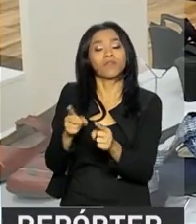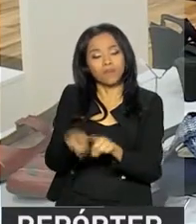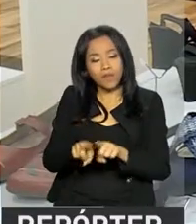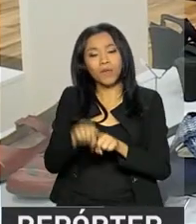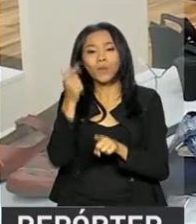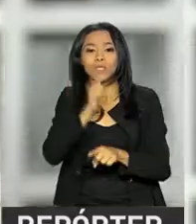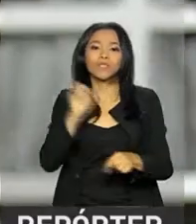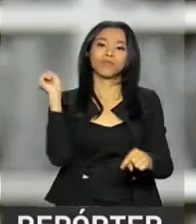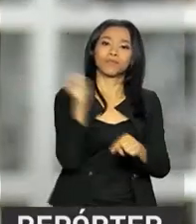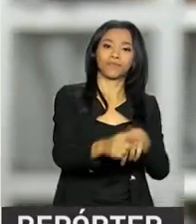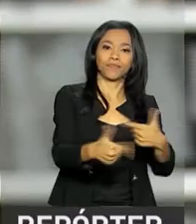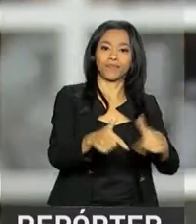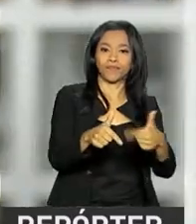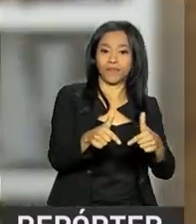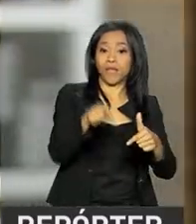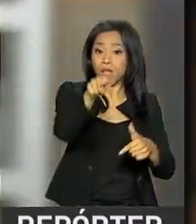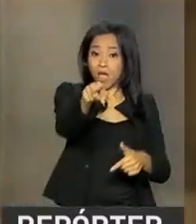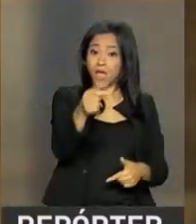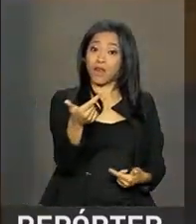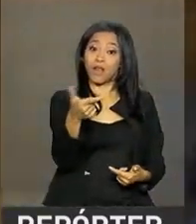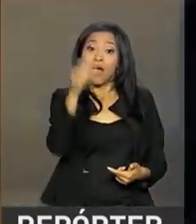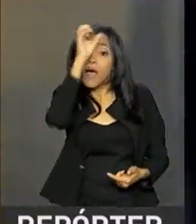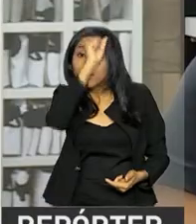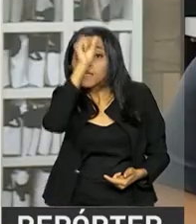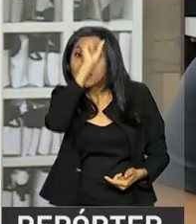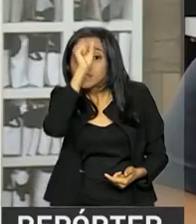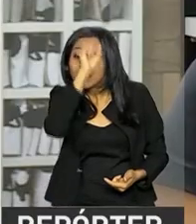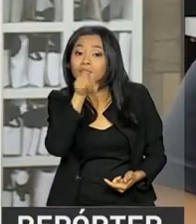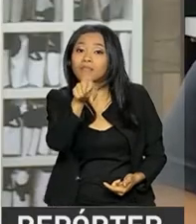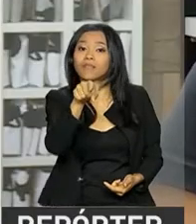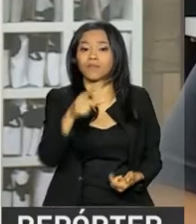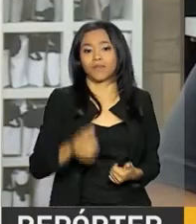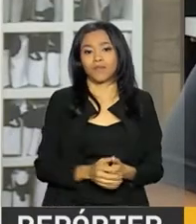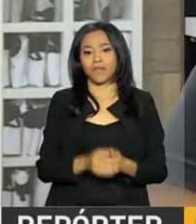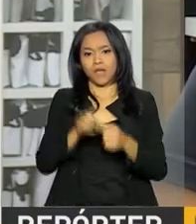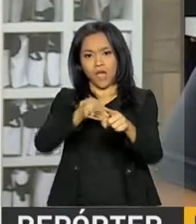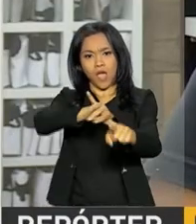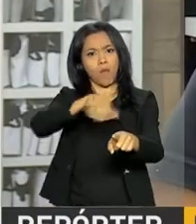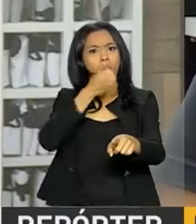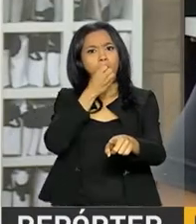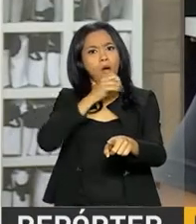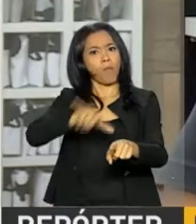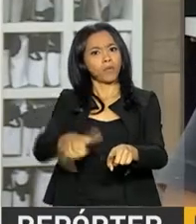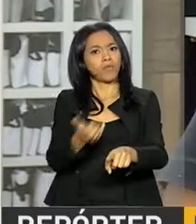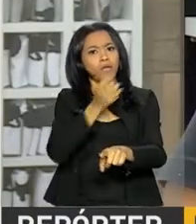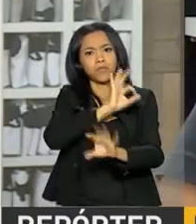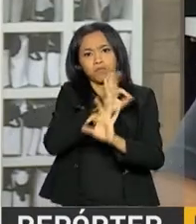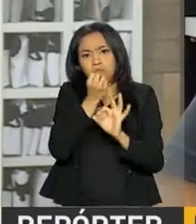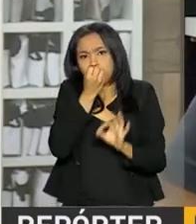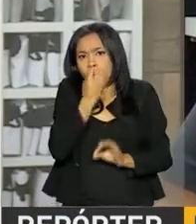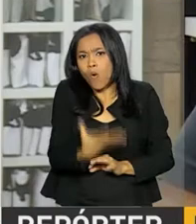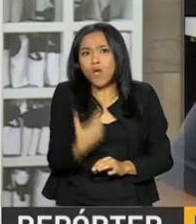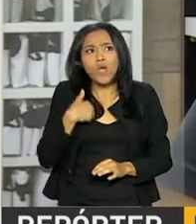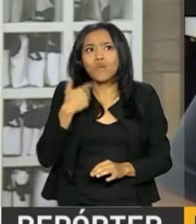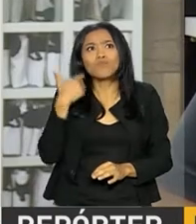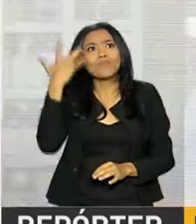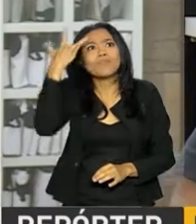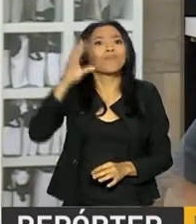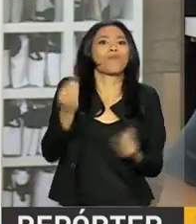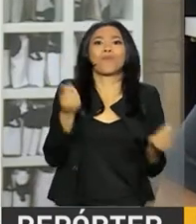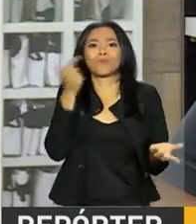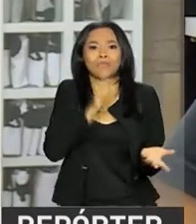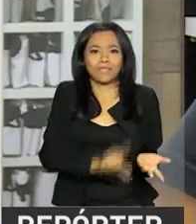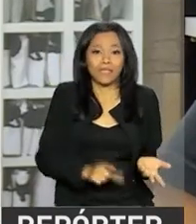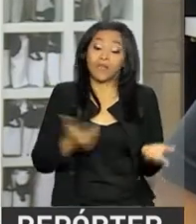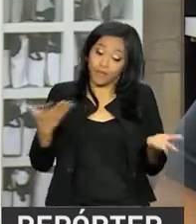no último mês, mas na função de menor aprendiz. É uma oportunidade super boa. Eu consegui, eu não sei nem como eu consegui. E